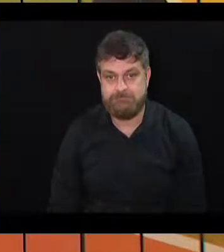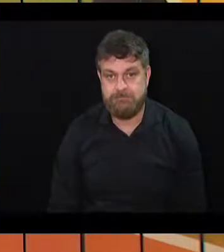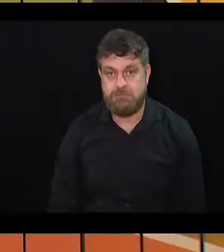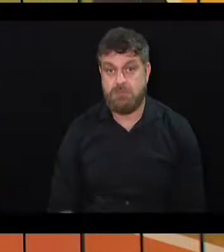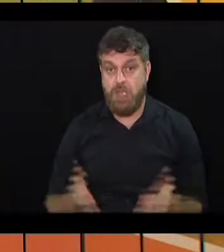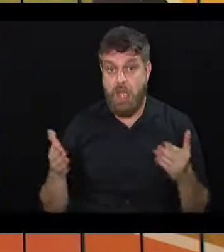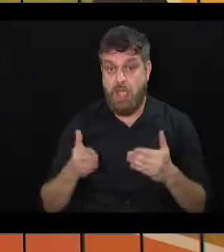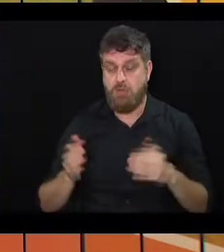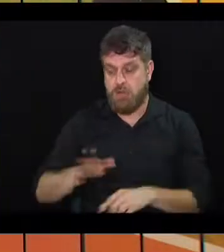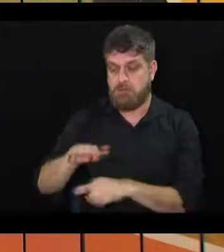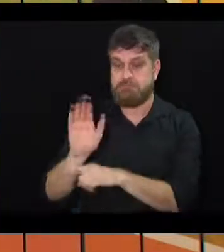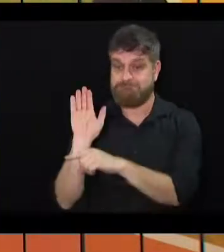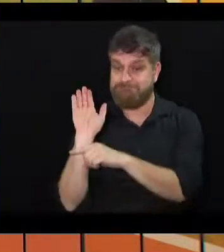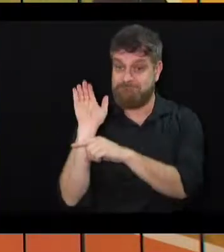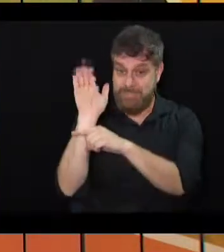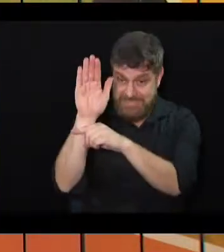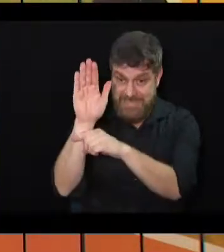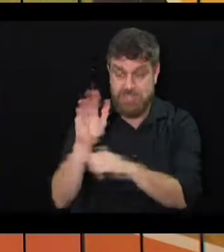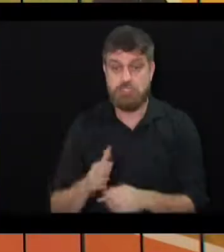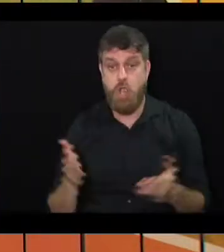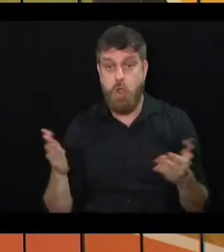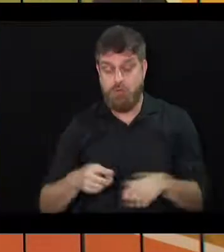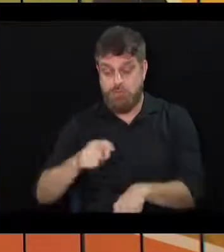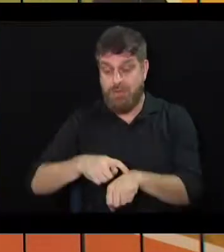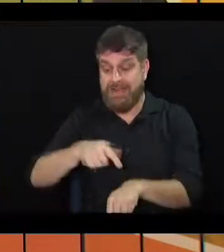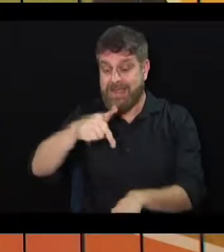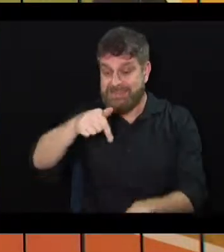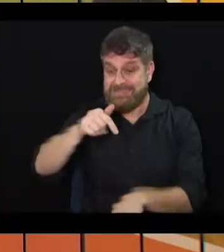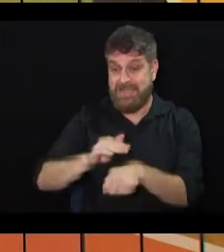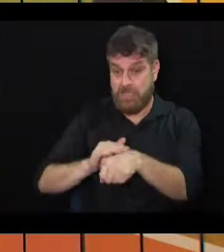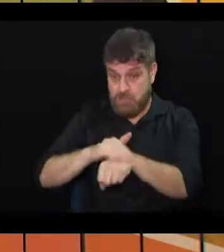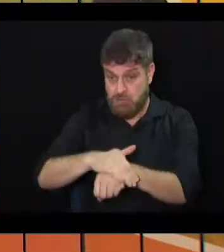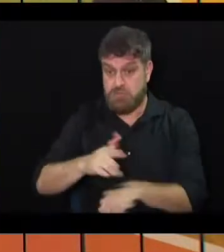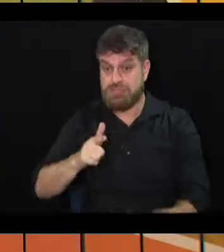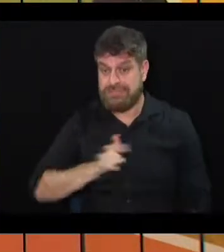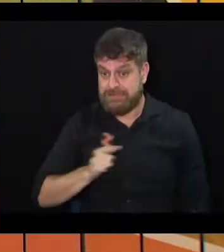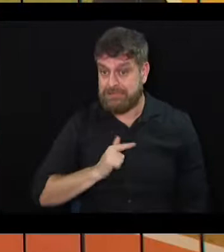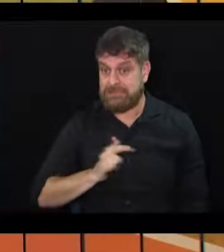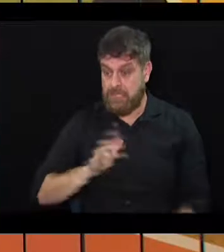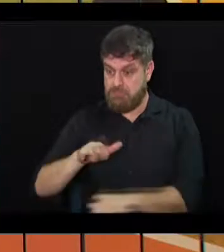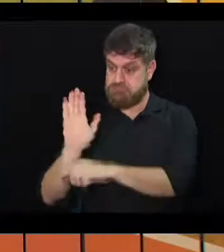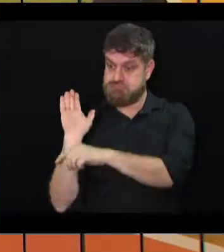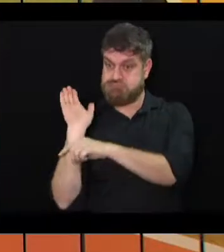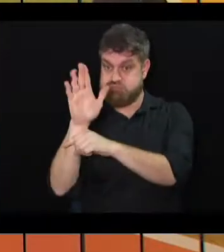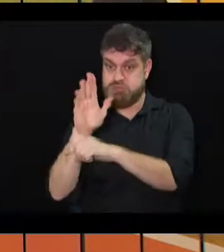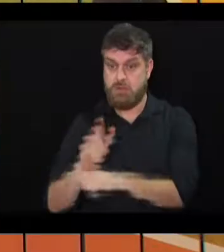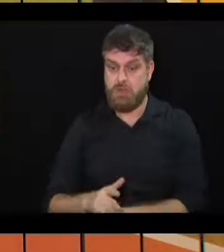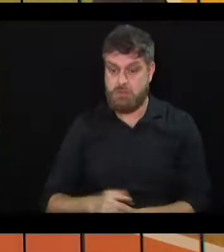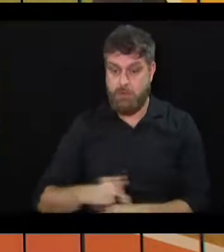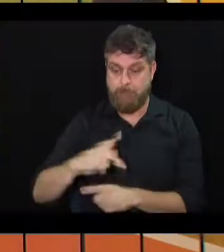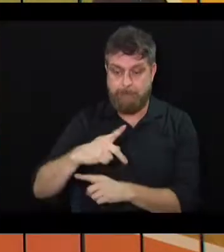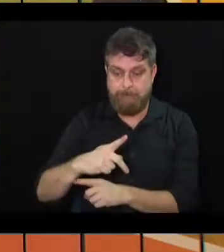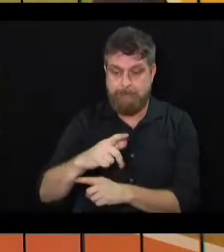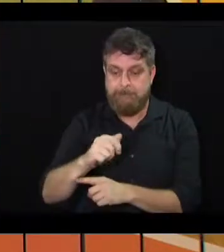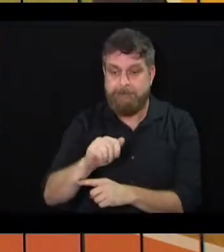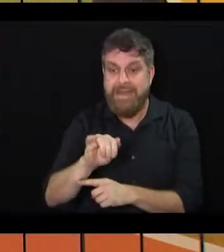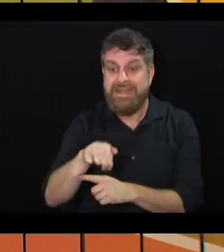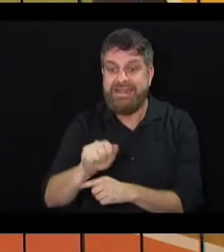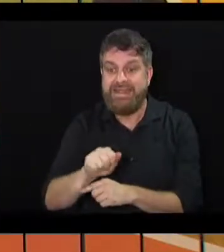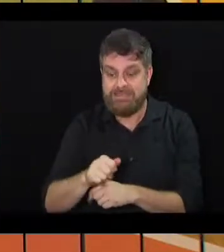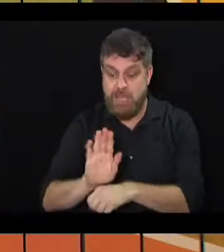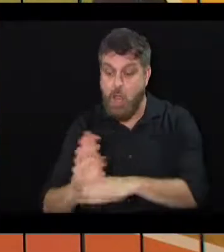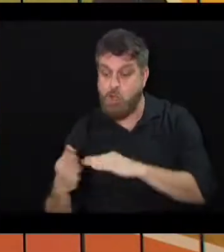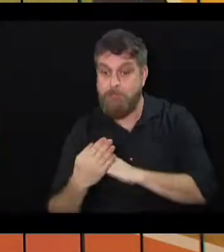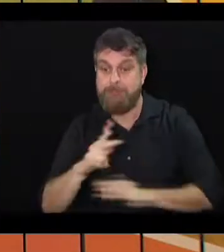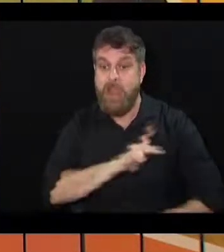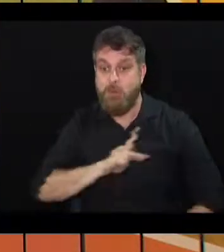Vamos falar sobre basquete agora. Hoje, às 7 horas da noite, tem um jogaço no ginásio do Paineiras, Ponte Preta. O